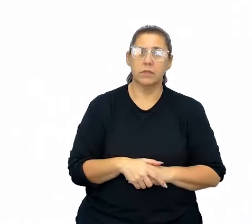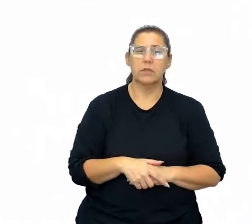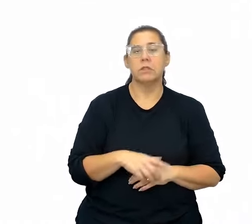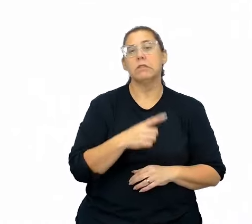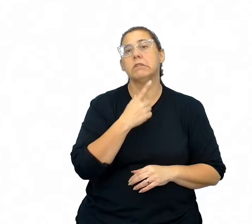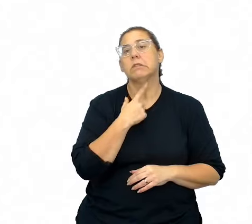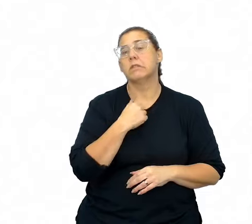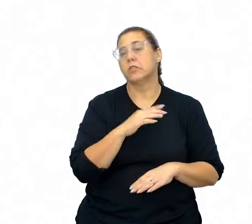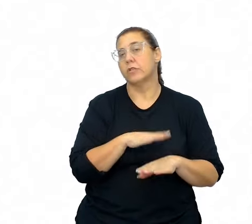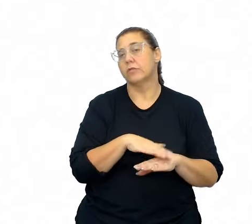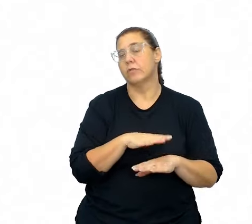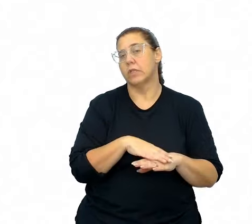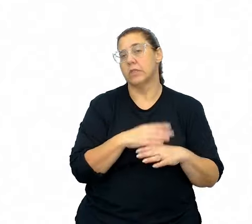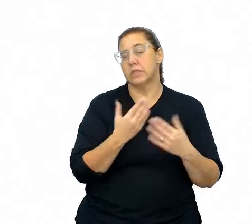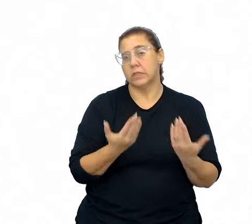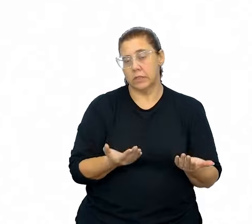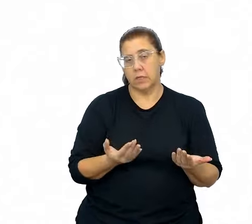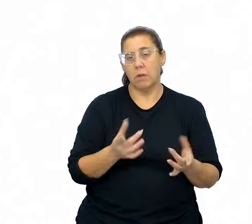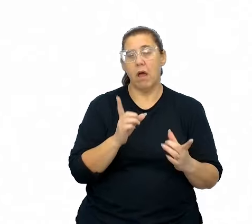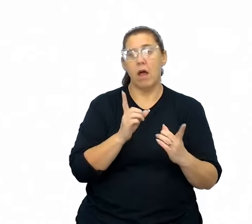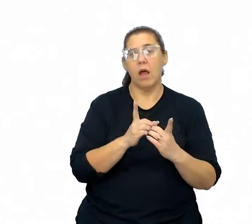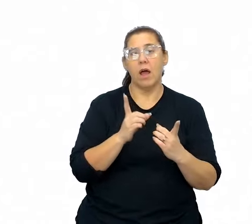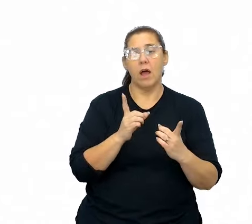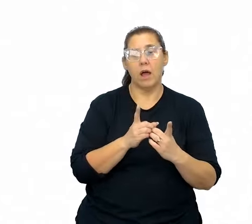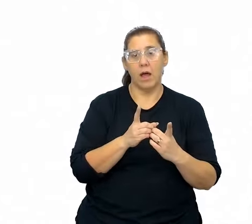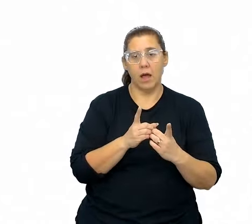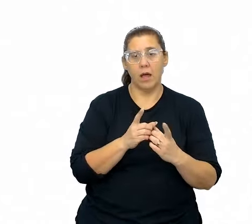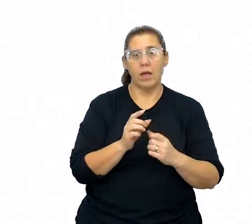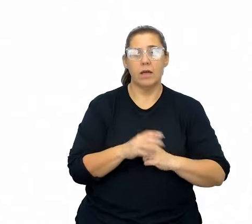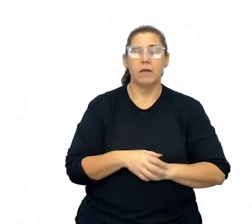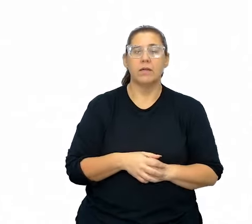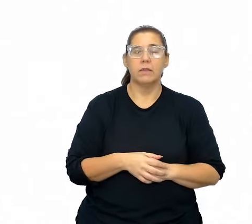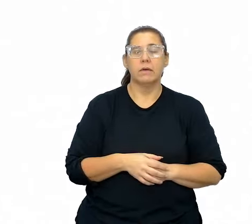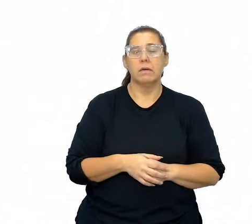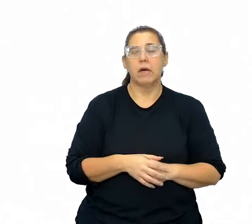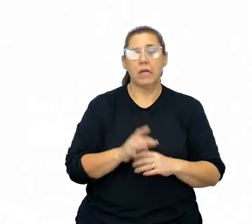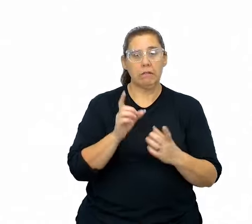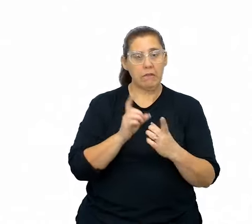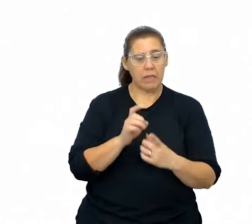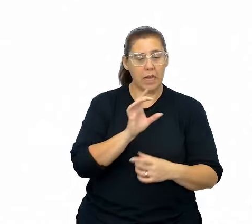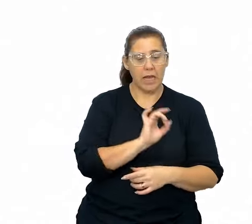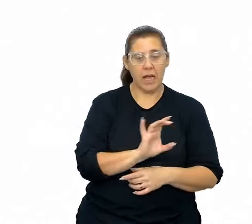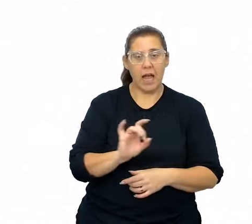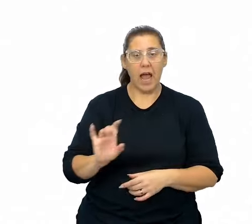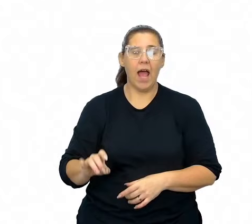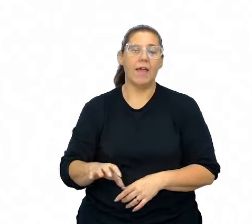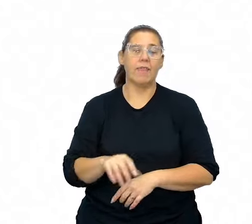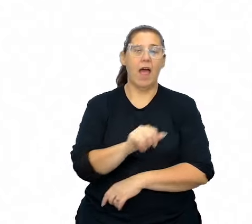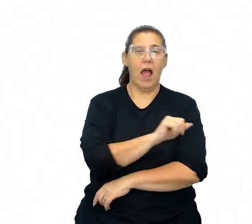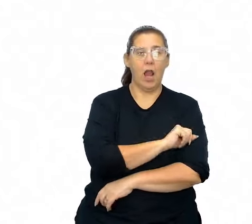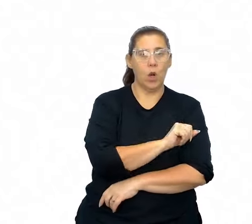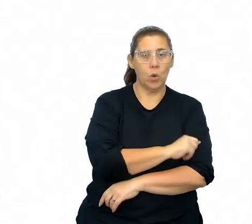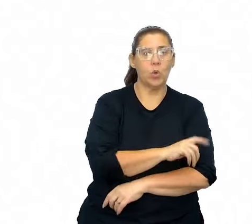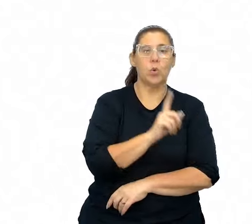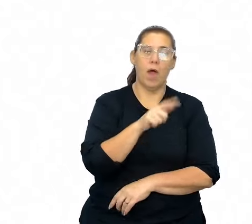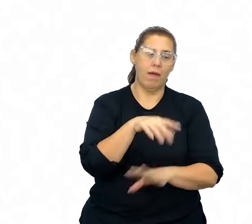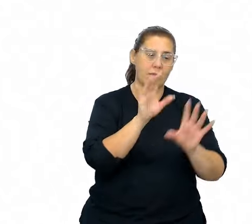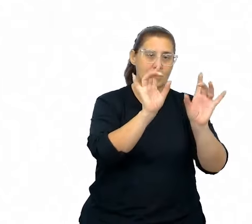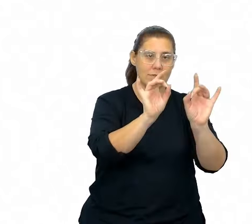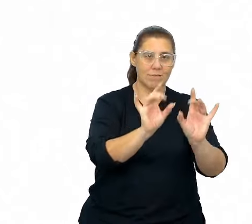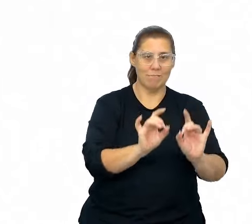precisa oferecer para atender às especificidades de aprendizagem de sua